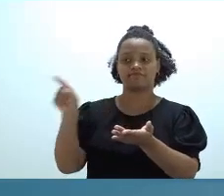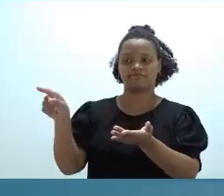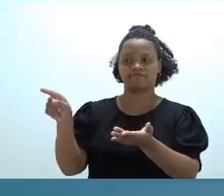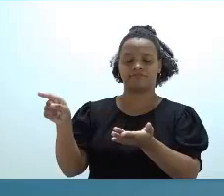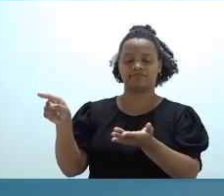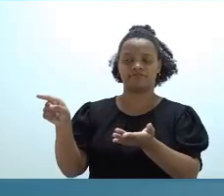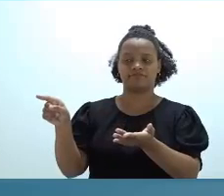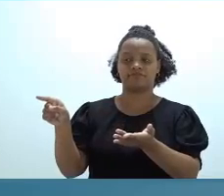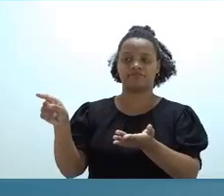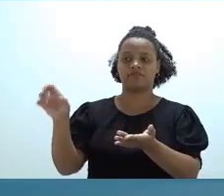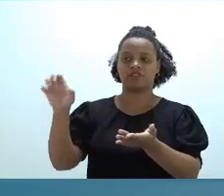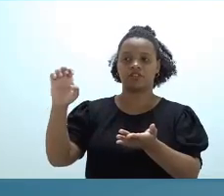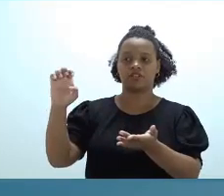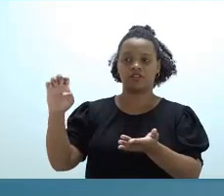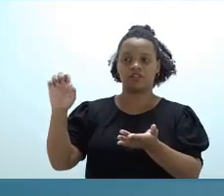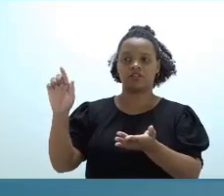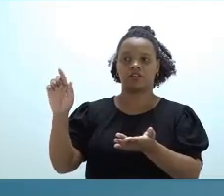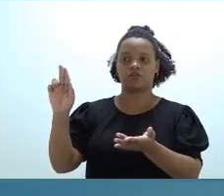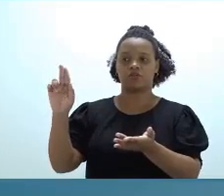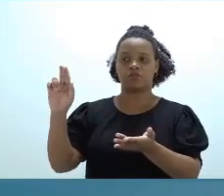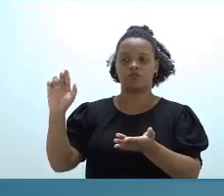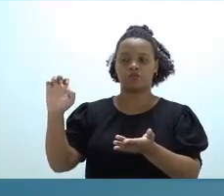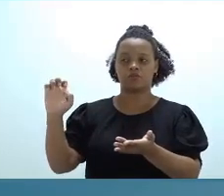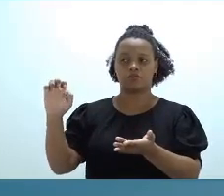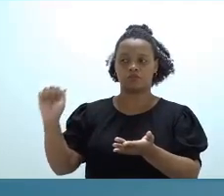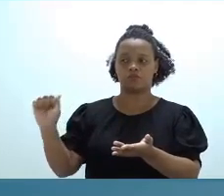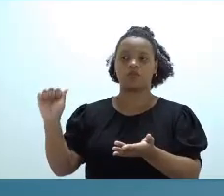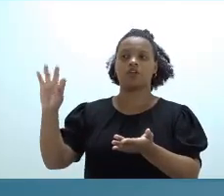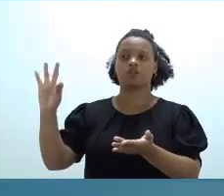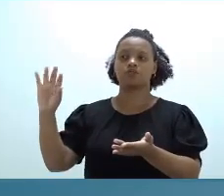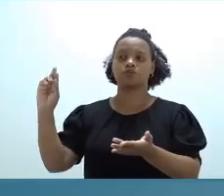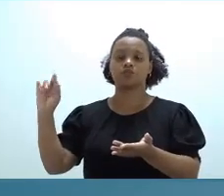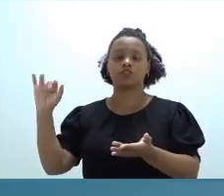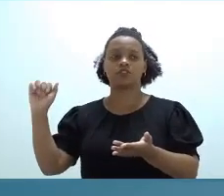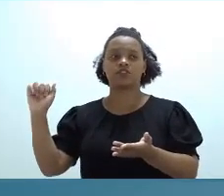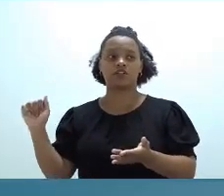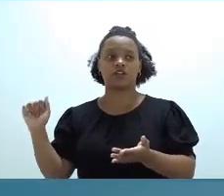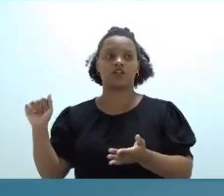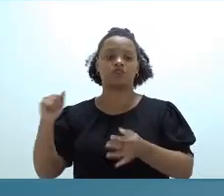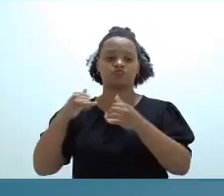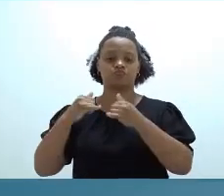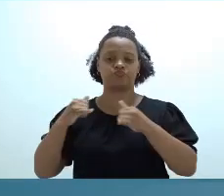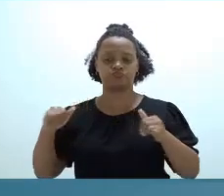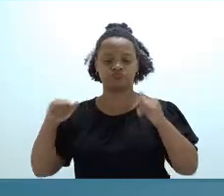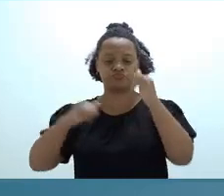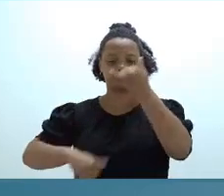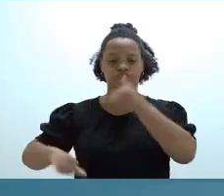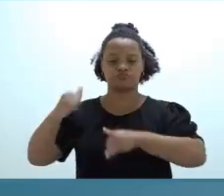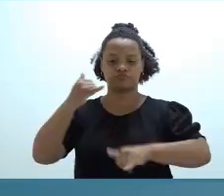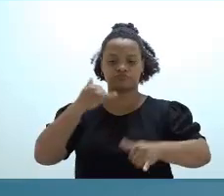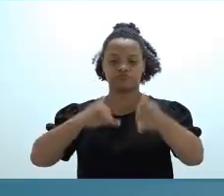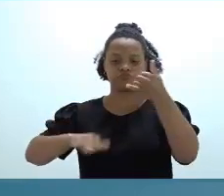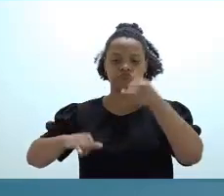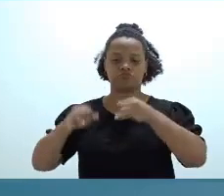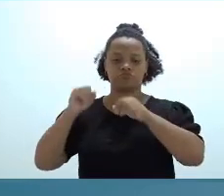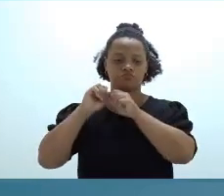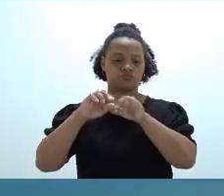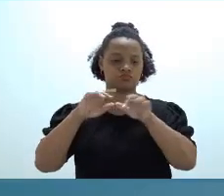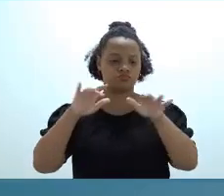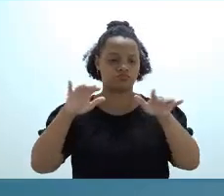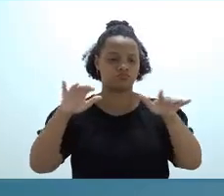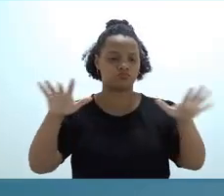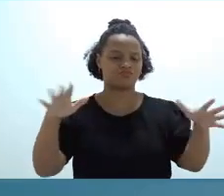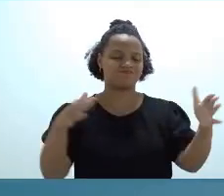concessionárias de energia elétrica, consubstanciados em oscilações, descargas, que na distribuição energética às